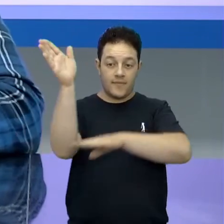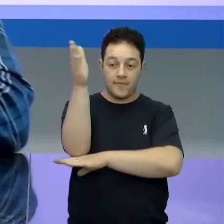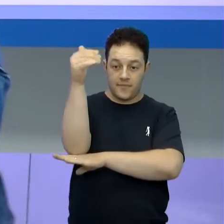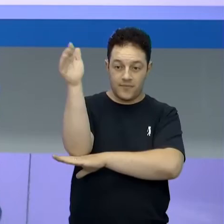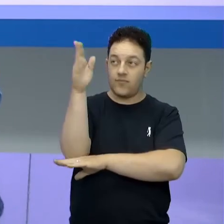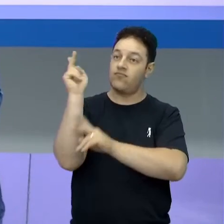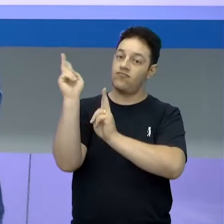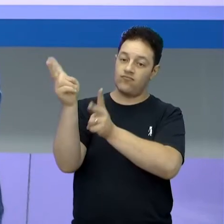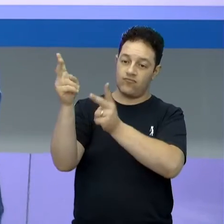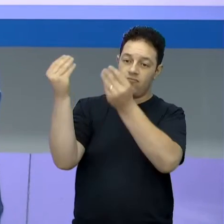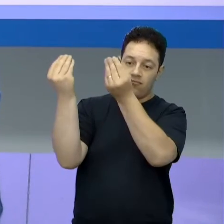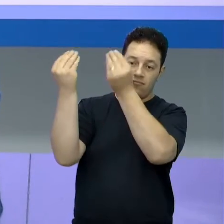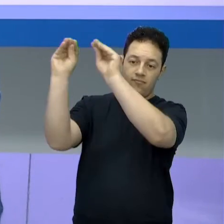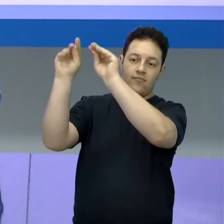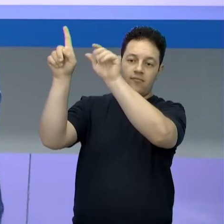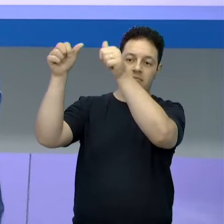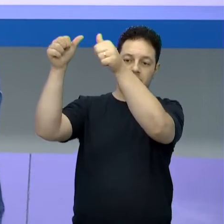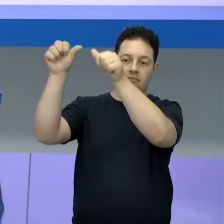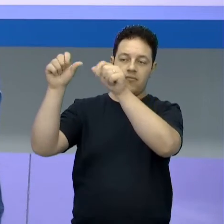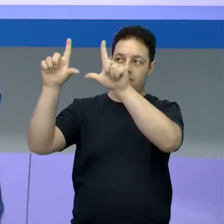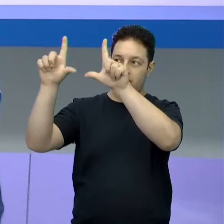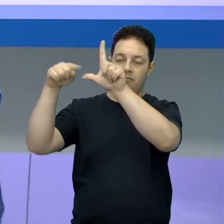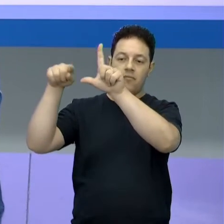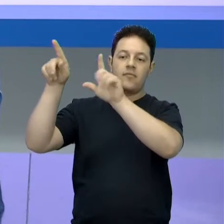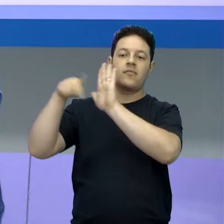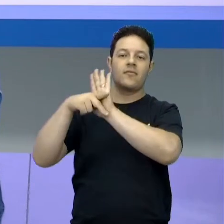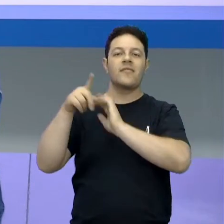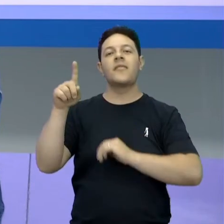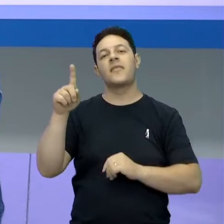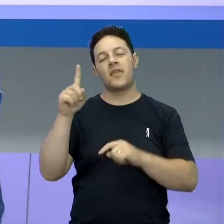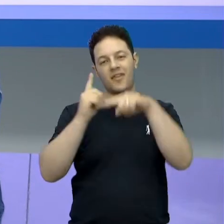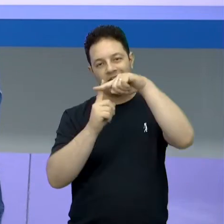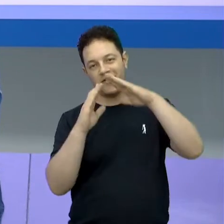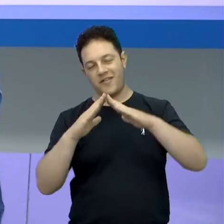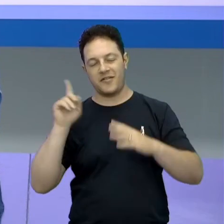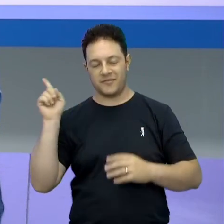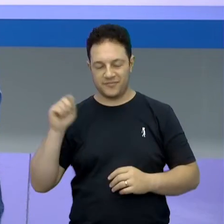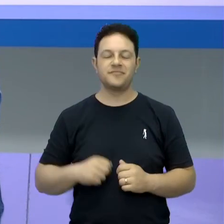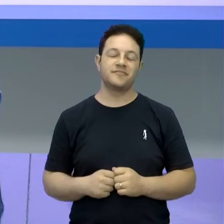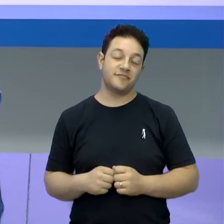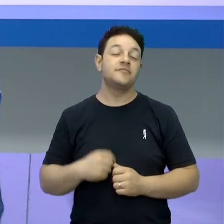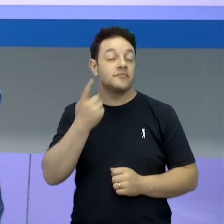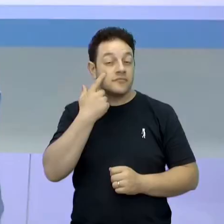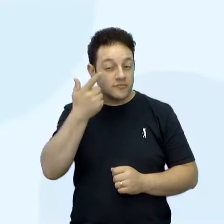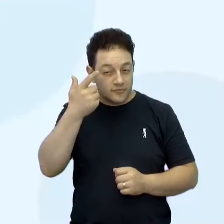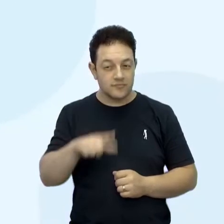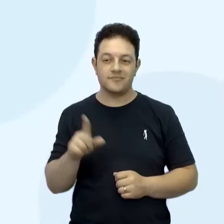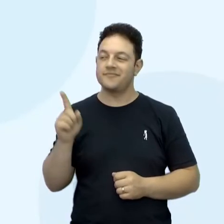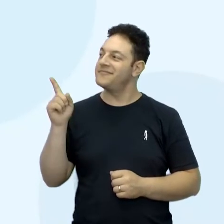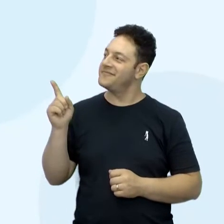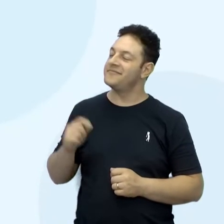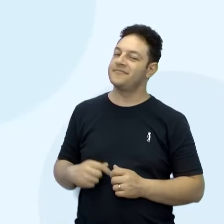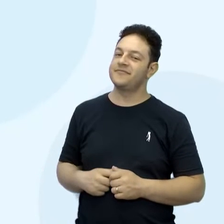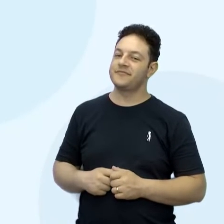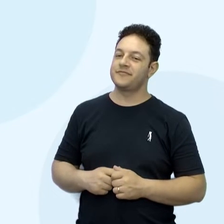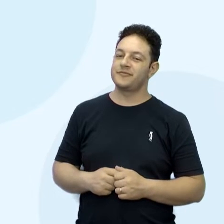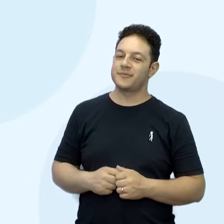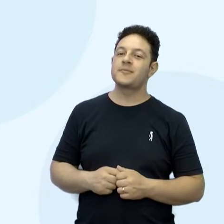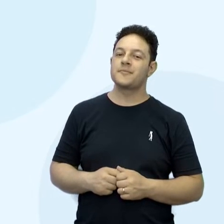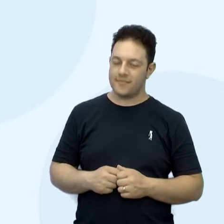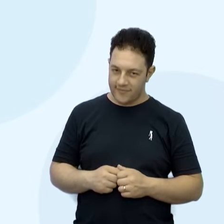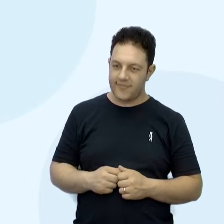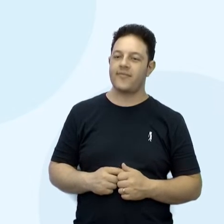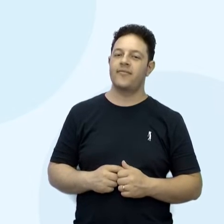ainda está presente lá na Catedral Nossa Senhora da Conceição. Vamos dar uma olhadinha lá na nossa telinha?